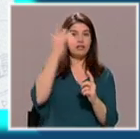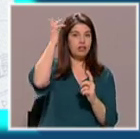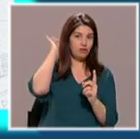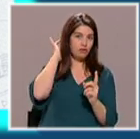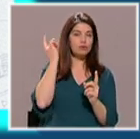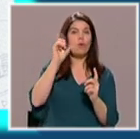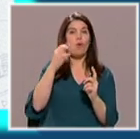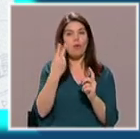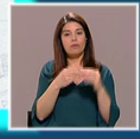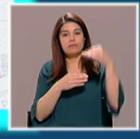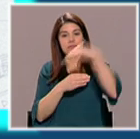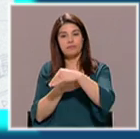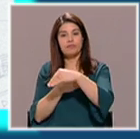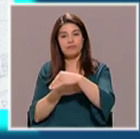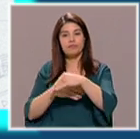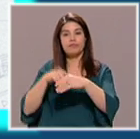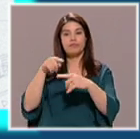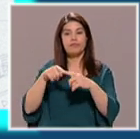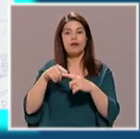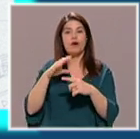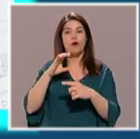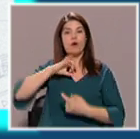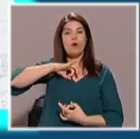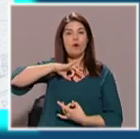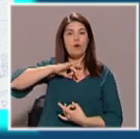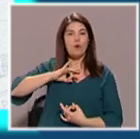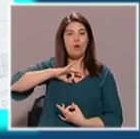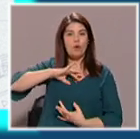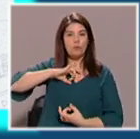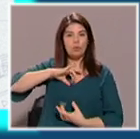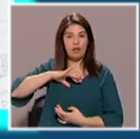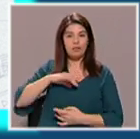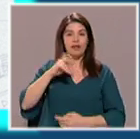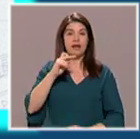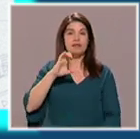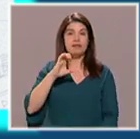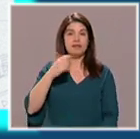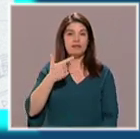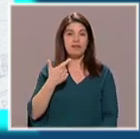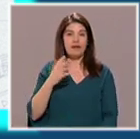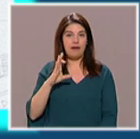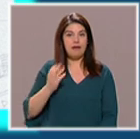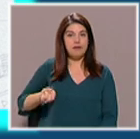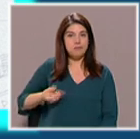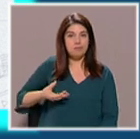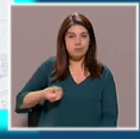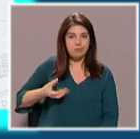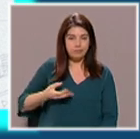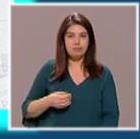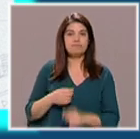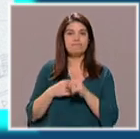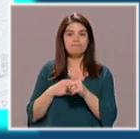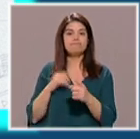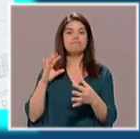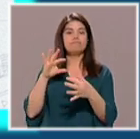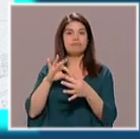neurohormona, a qual estimula a hipófise a secretar ACTH. ACTH, por sinal, vai atuar ao